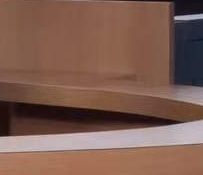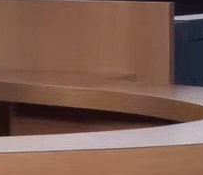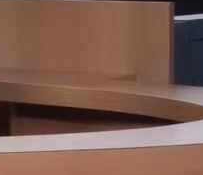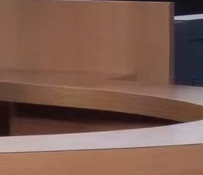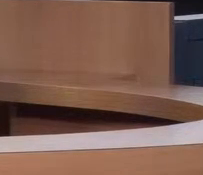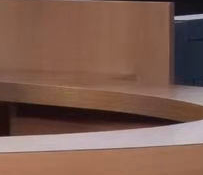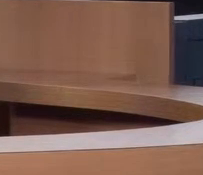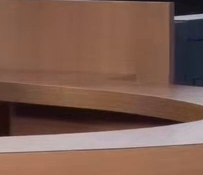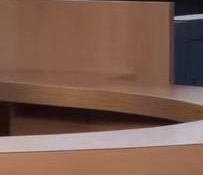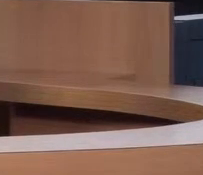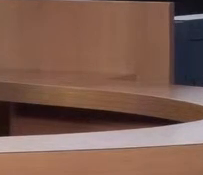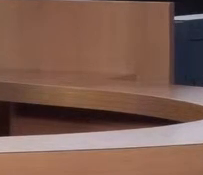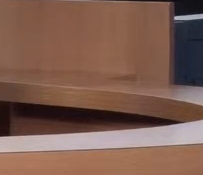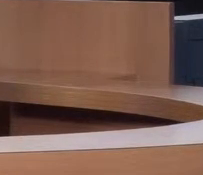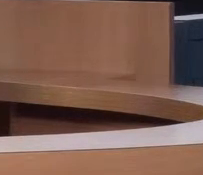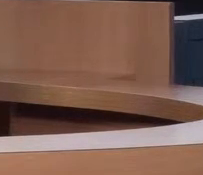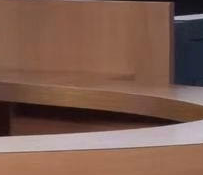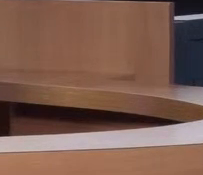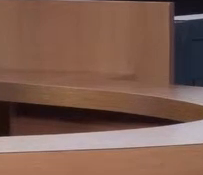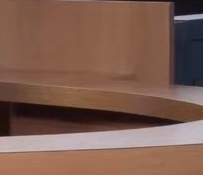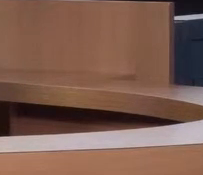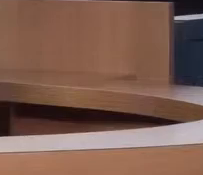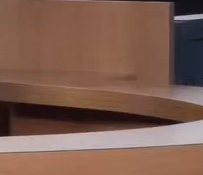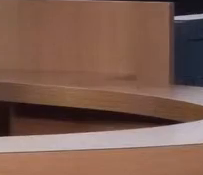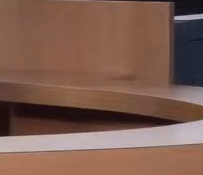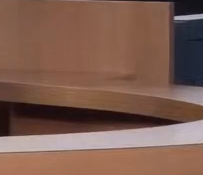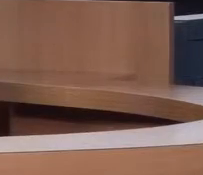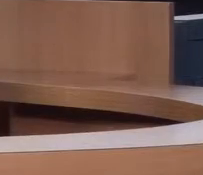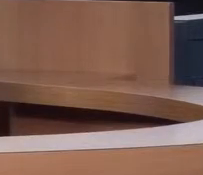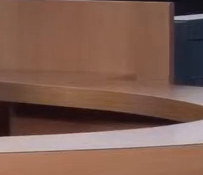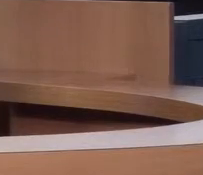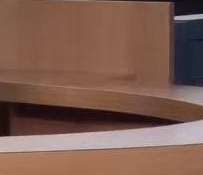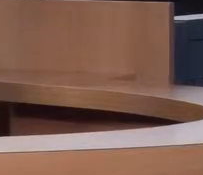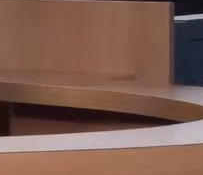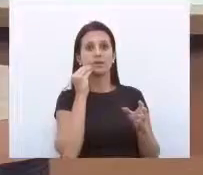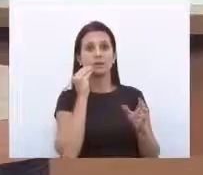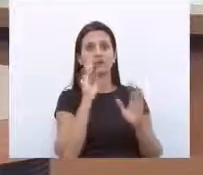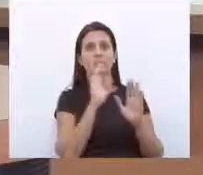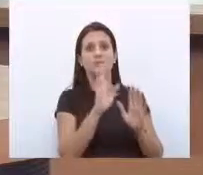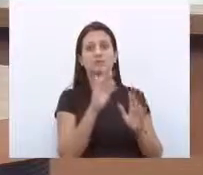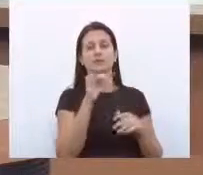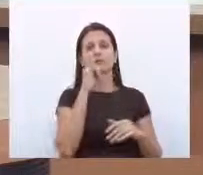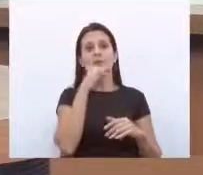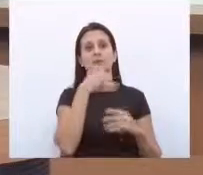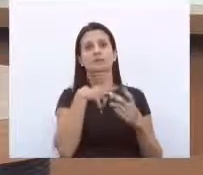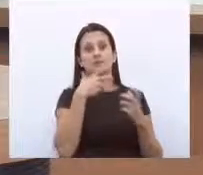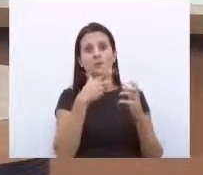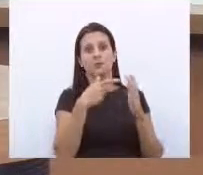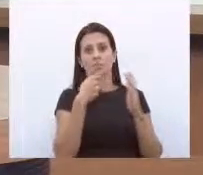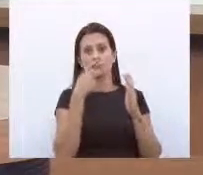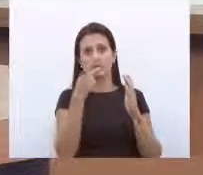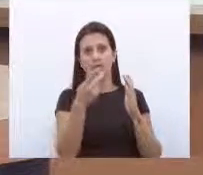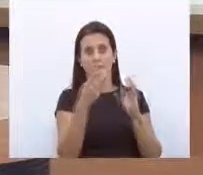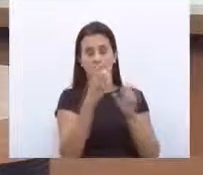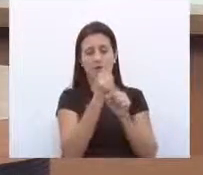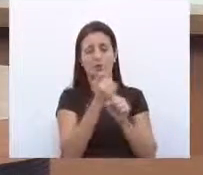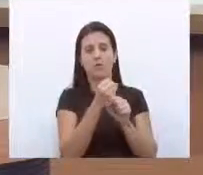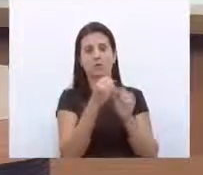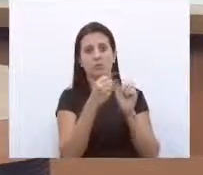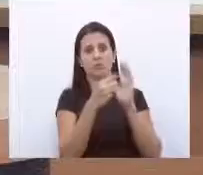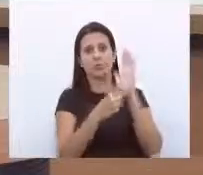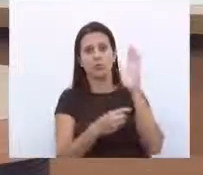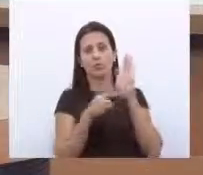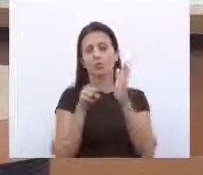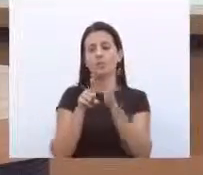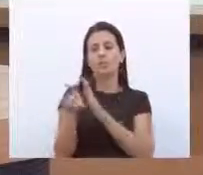a contratação da Fundação Getúlio Vargas para a elaboração da proposta. Eu queria, já falando do cálculo autorial, perguntar para o